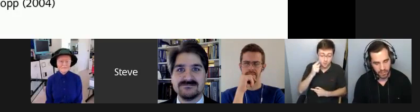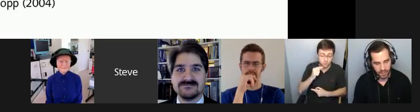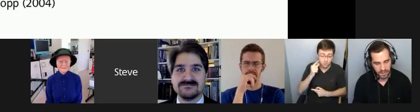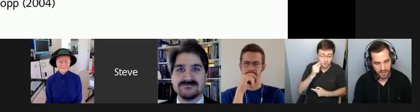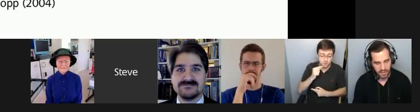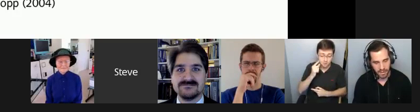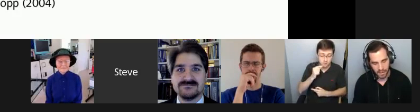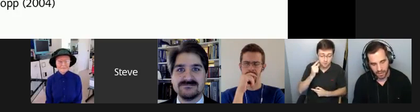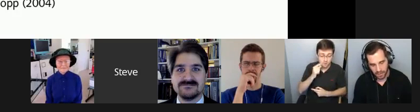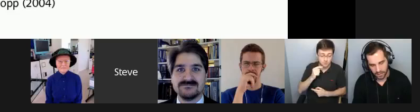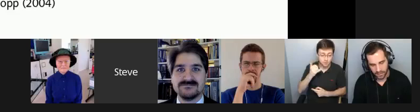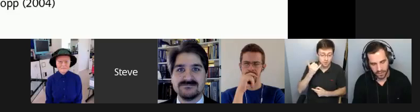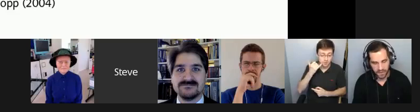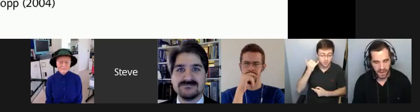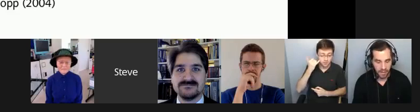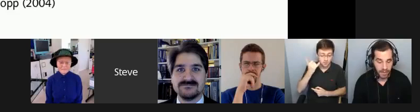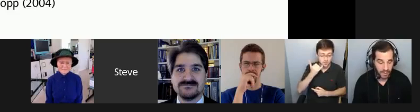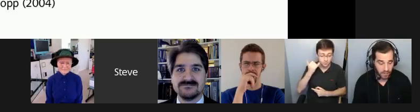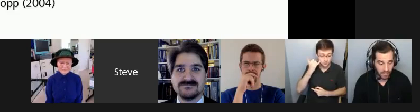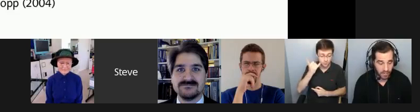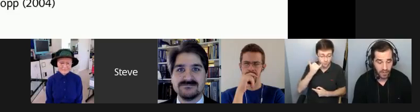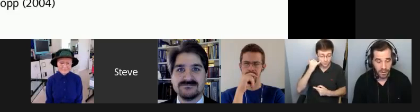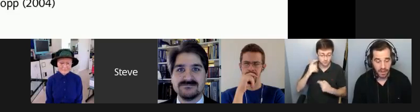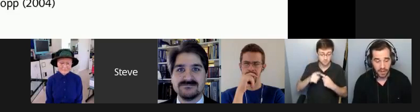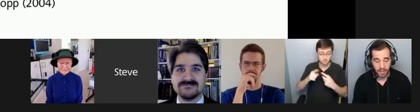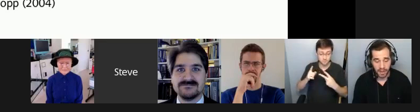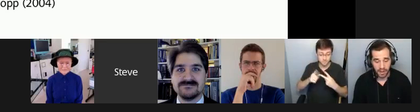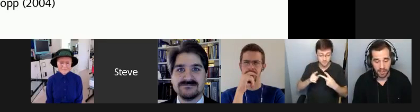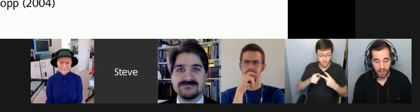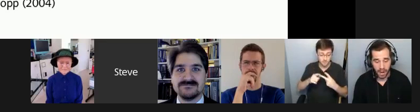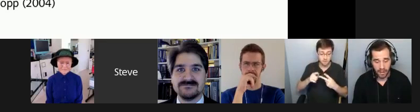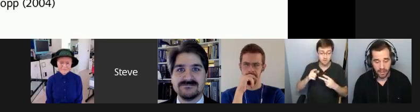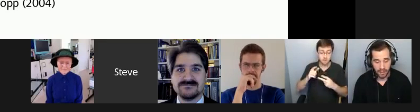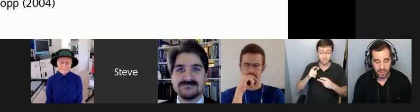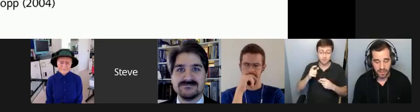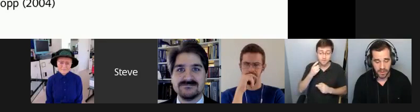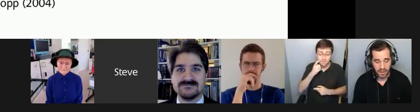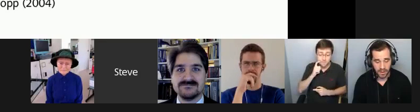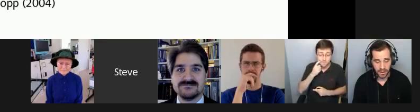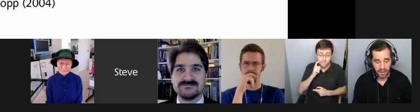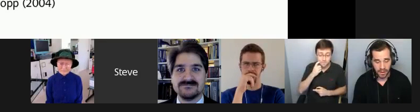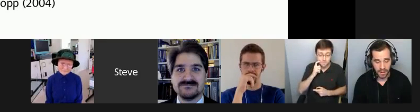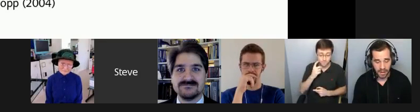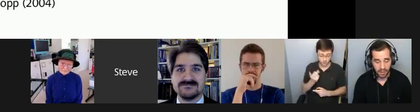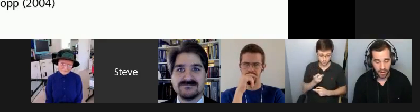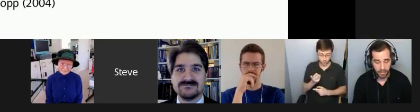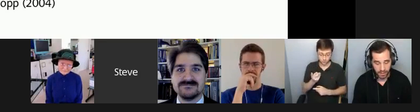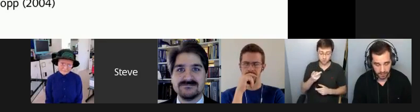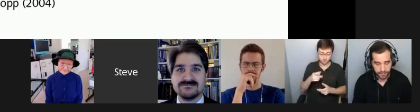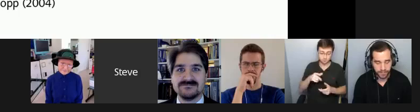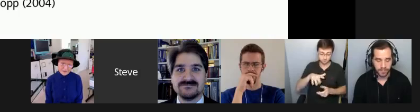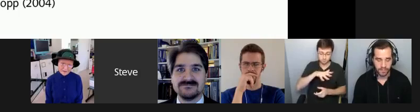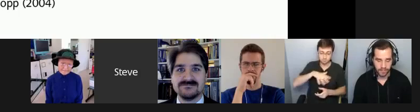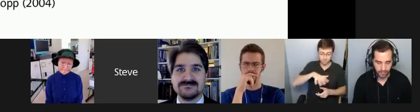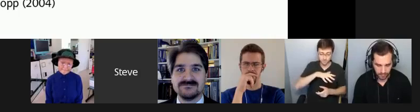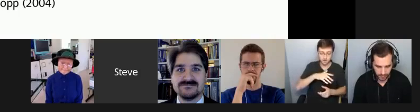principais autores, que foi Ferreira Brito, e também Quadros e Carnop.